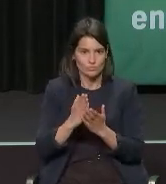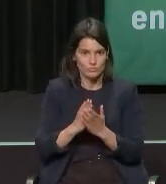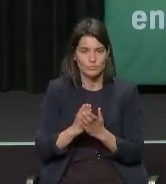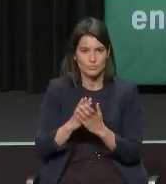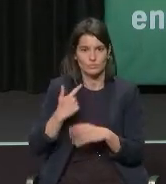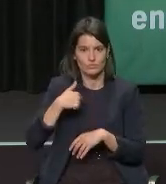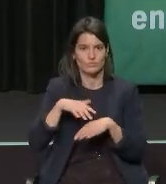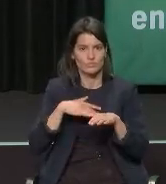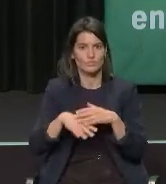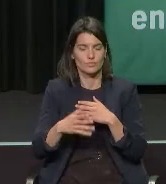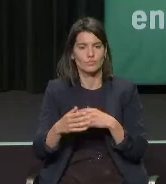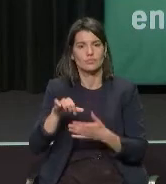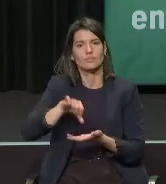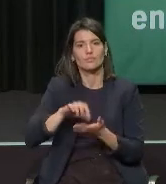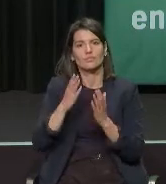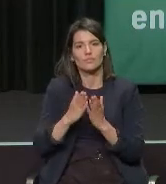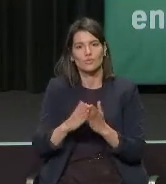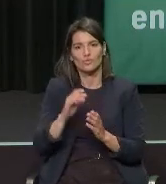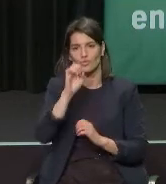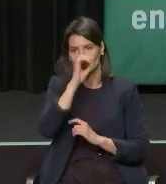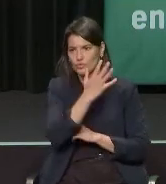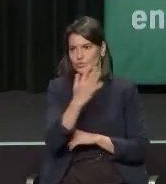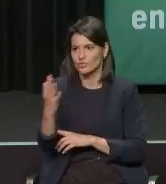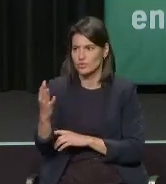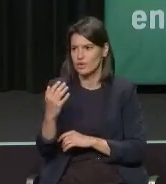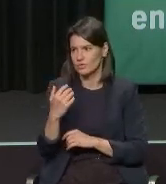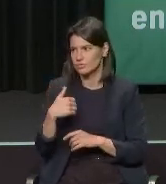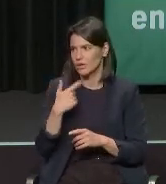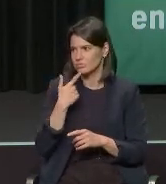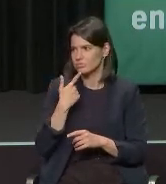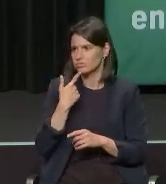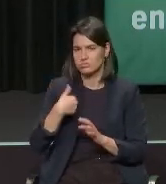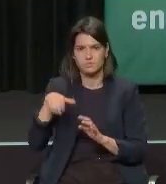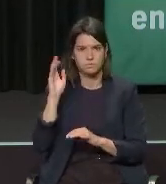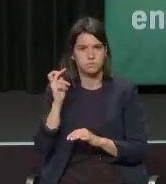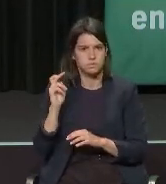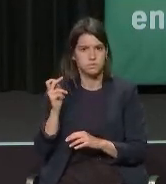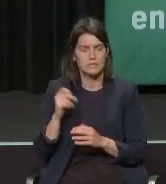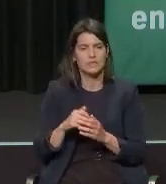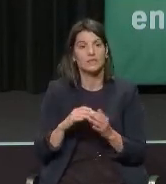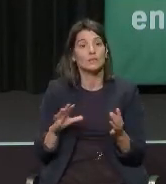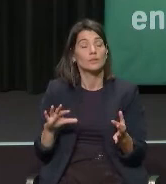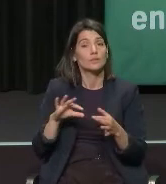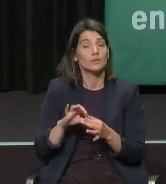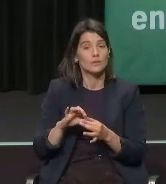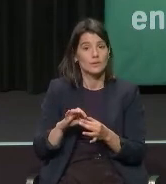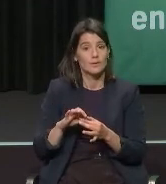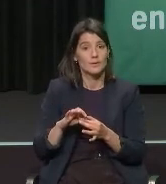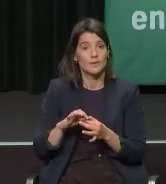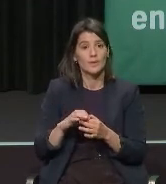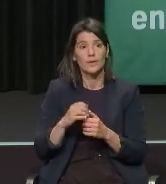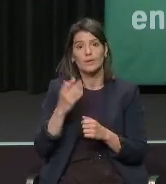nós fizemos no Centro de Estudos Florestais há já alguns anos, sobre